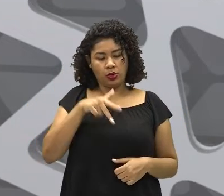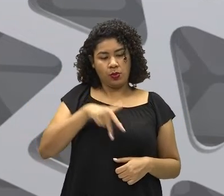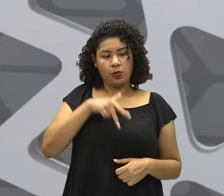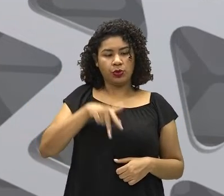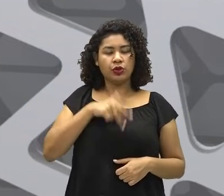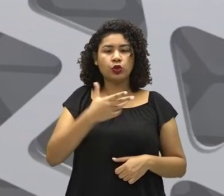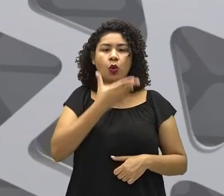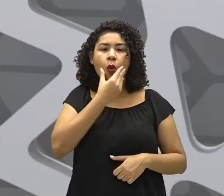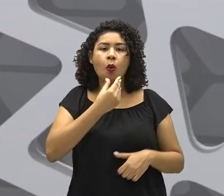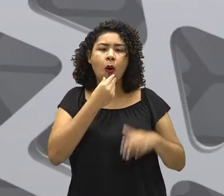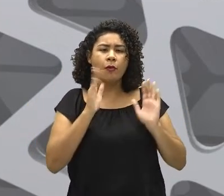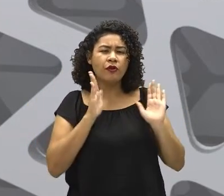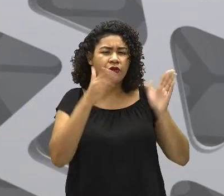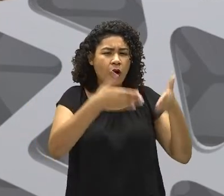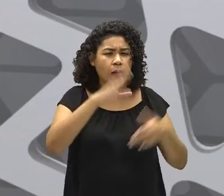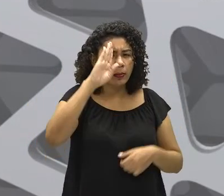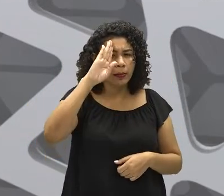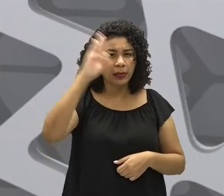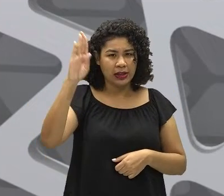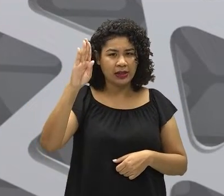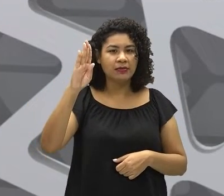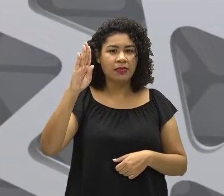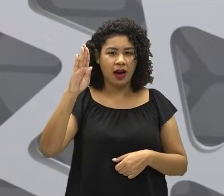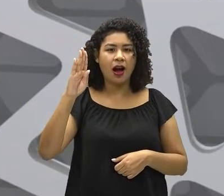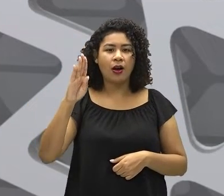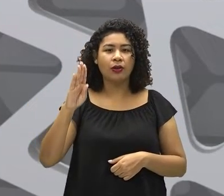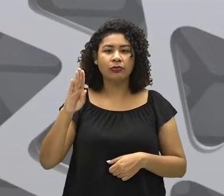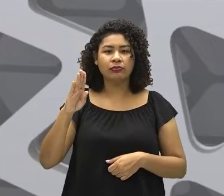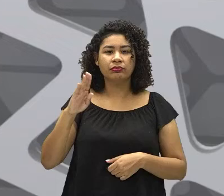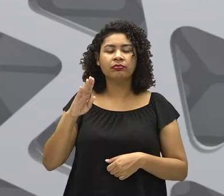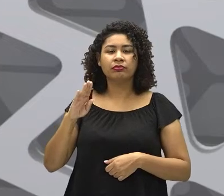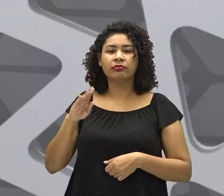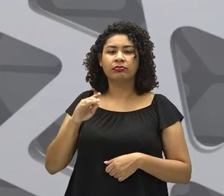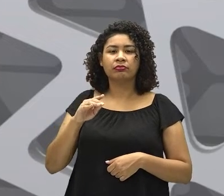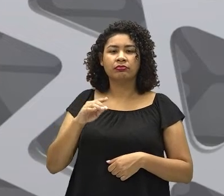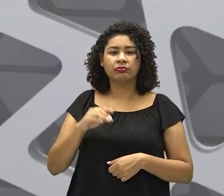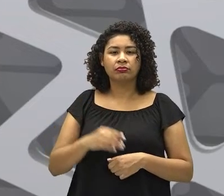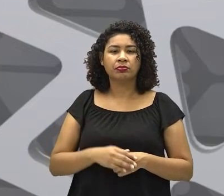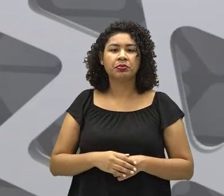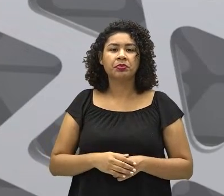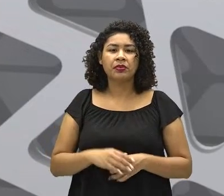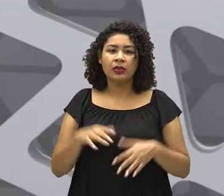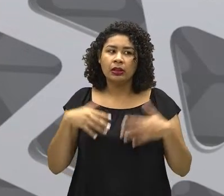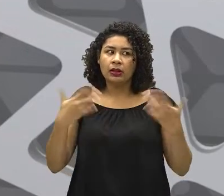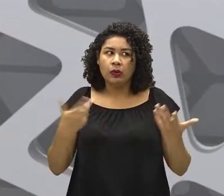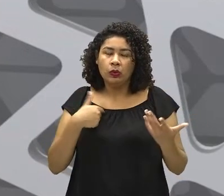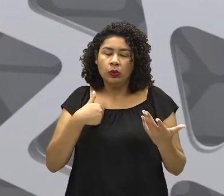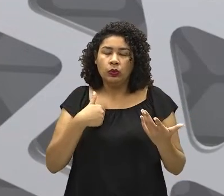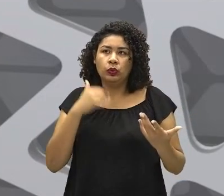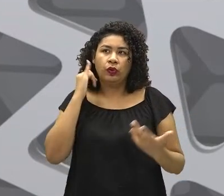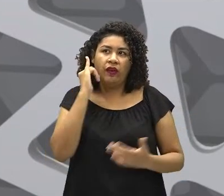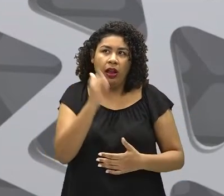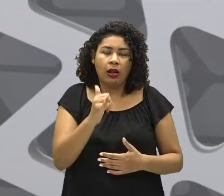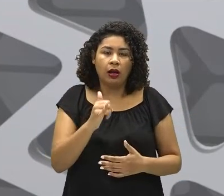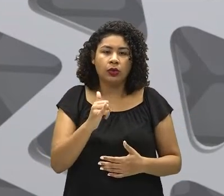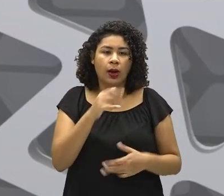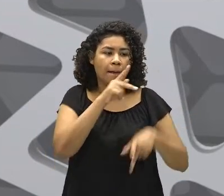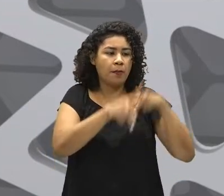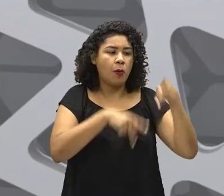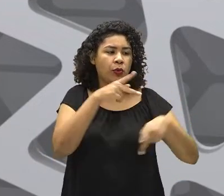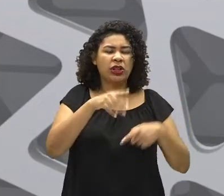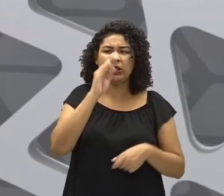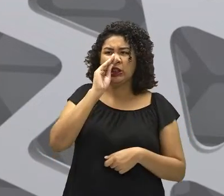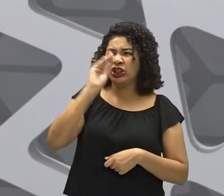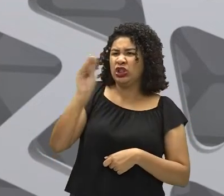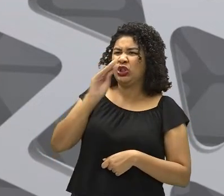universo, né, substituindo o teocentrismo, que era Deus no centro de tudo, nós não estamos falando que a população vai